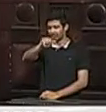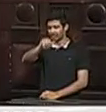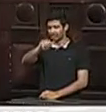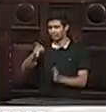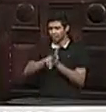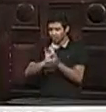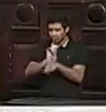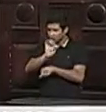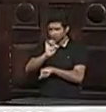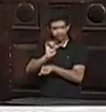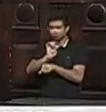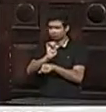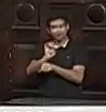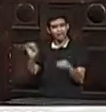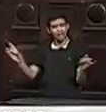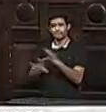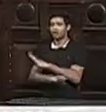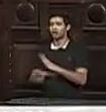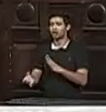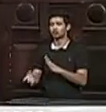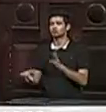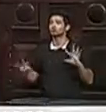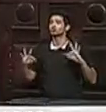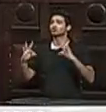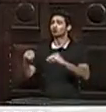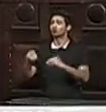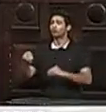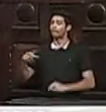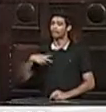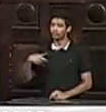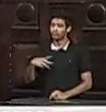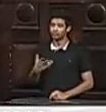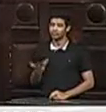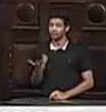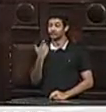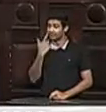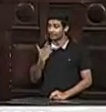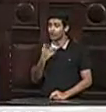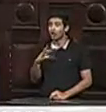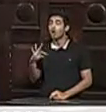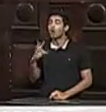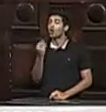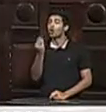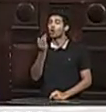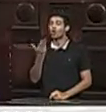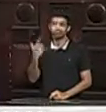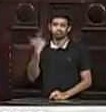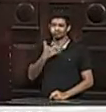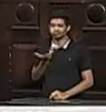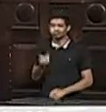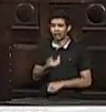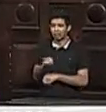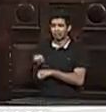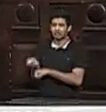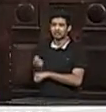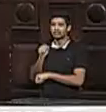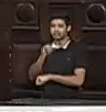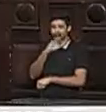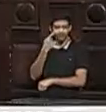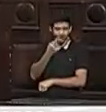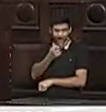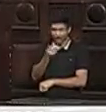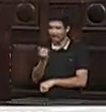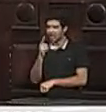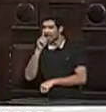estaduais. Então, como é que ele vai criar um fundo prevendo se a Loterge está correndo